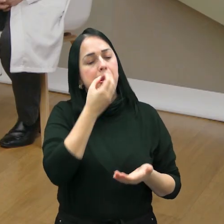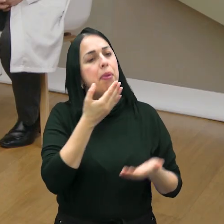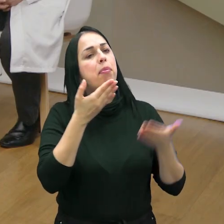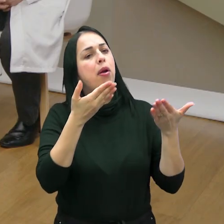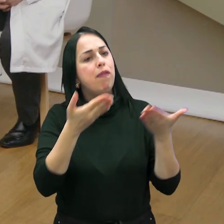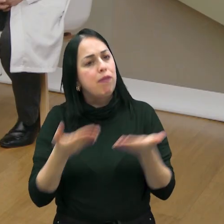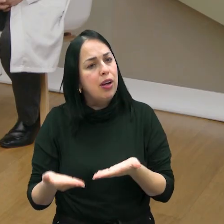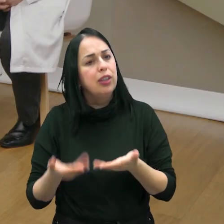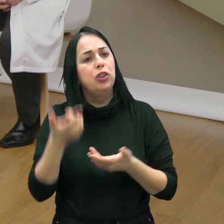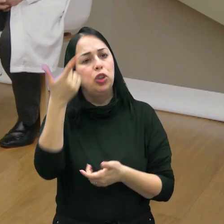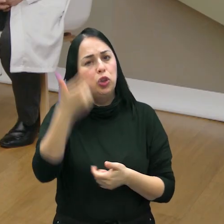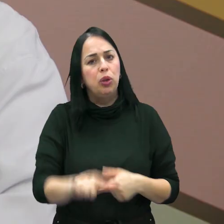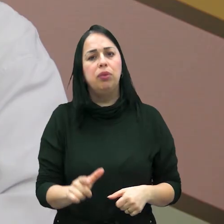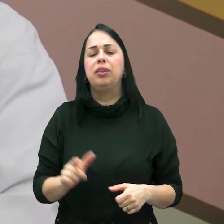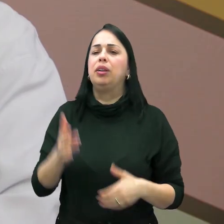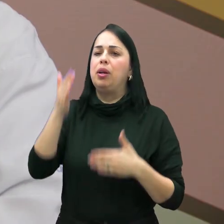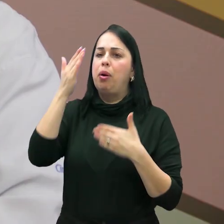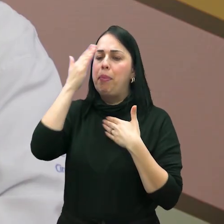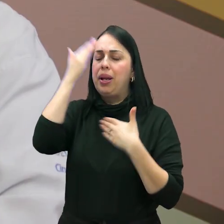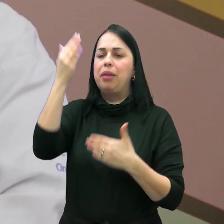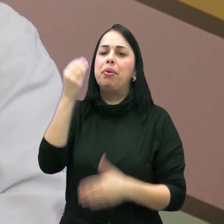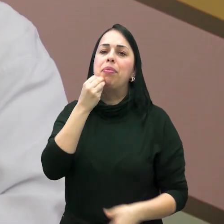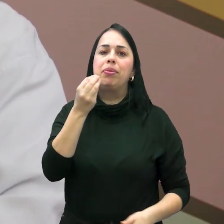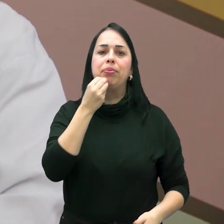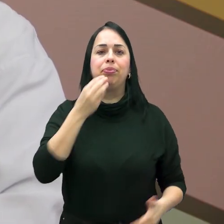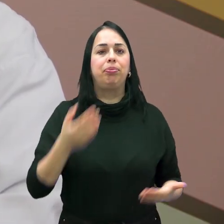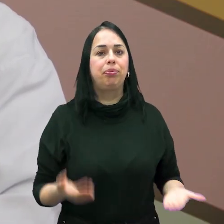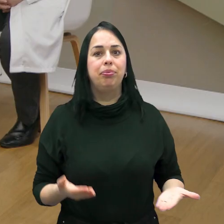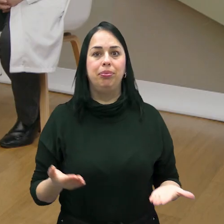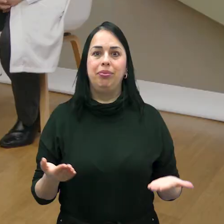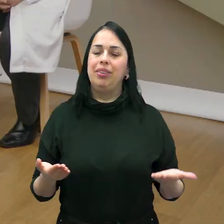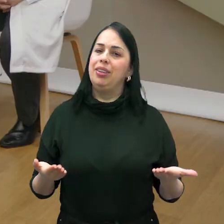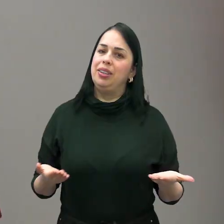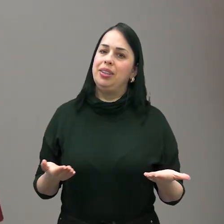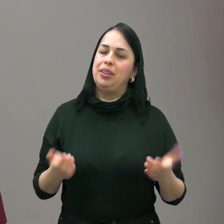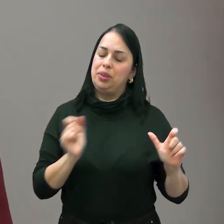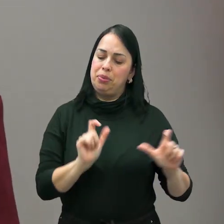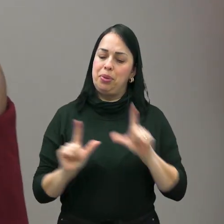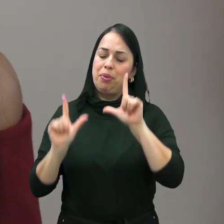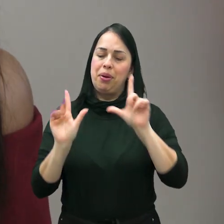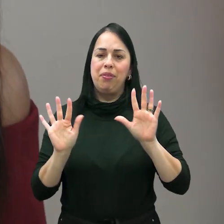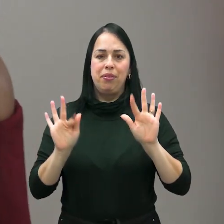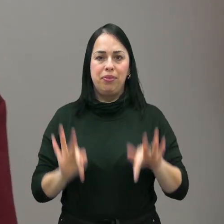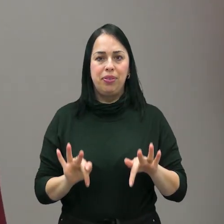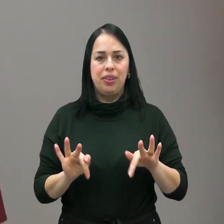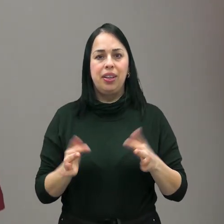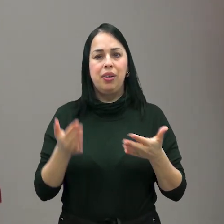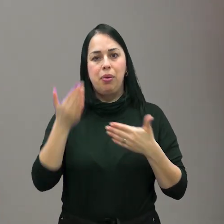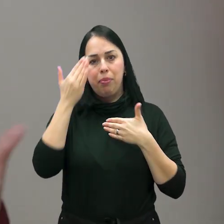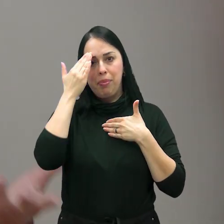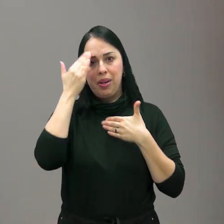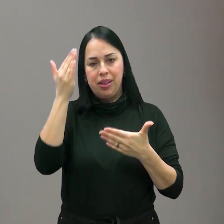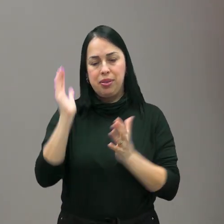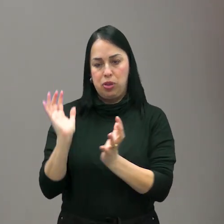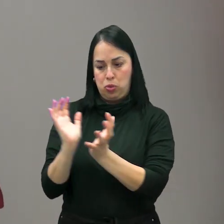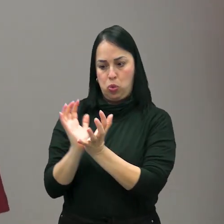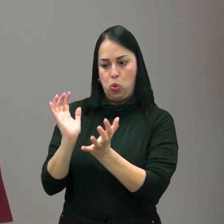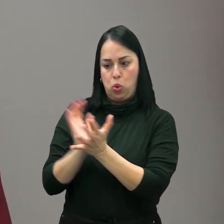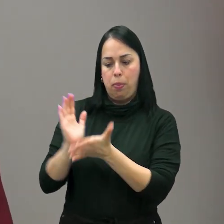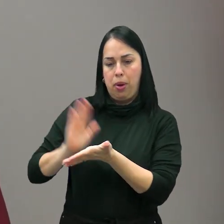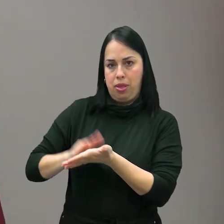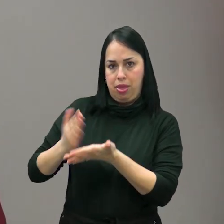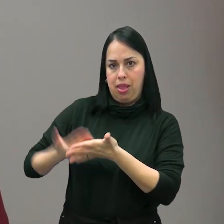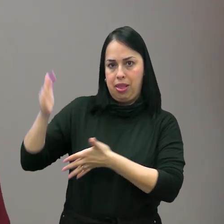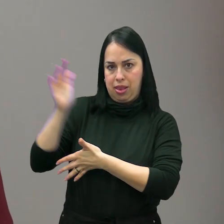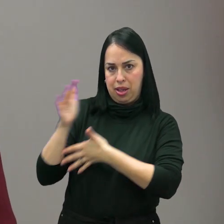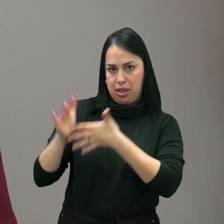e seja bem-vindo sempre. Por nada, obrigado pela oportunidade. Pessoal, o De Bem fica por aqui. Eu quero agradecer a nossa